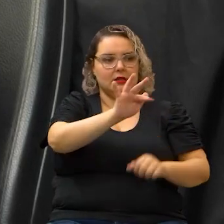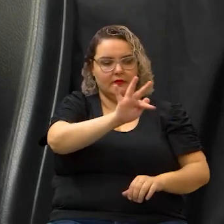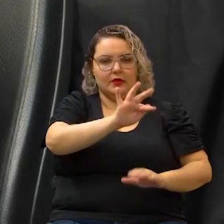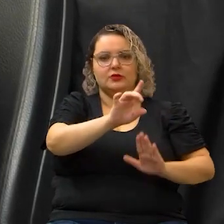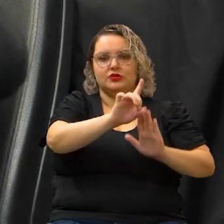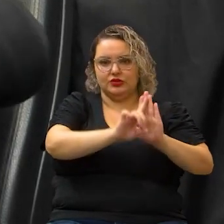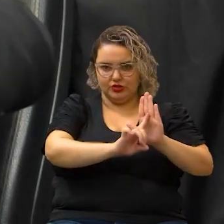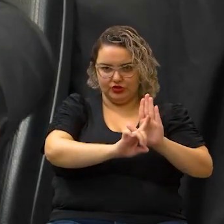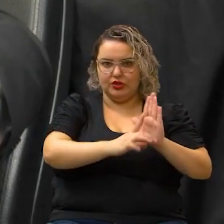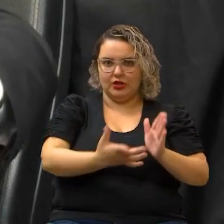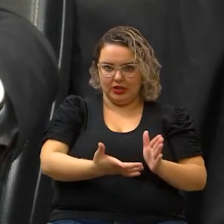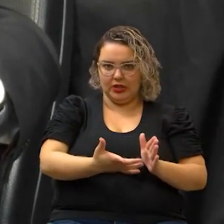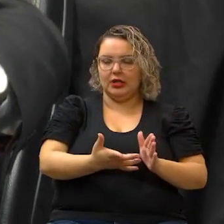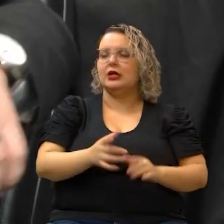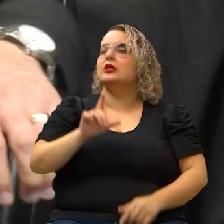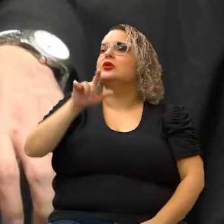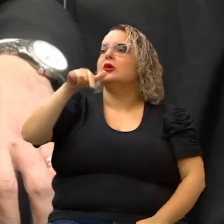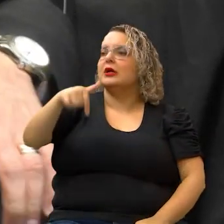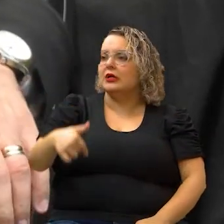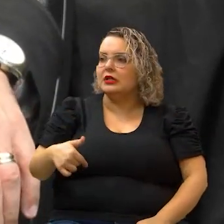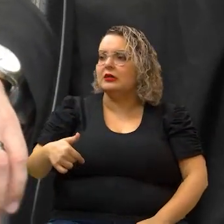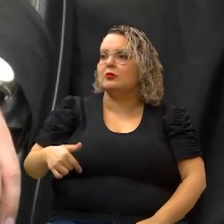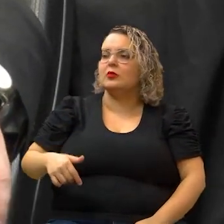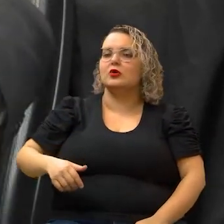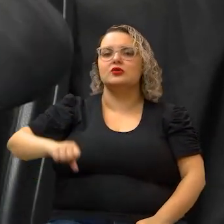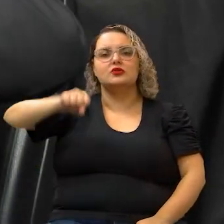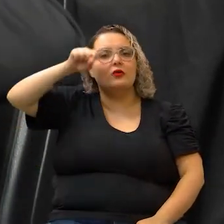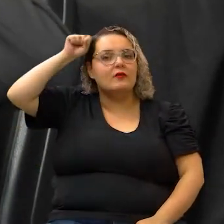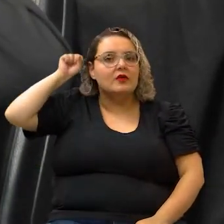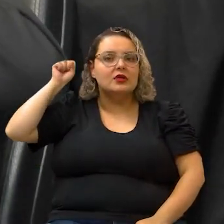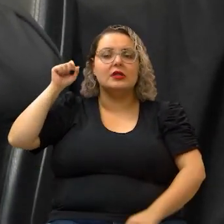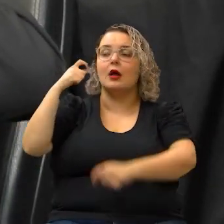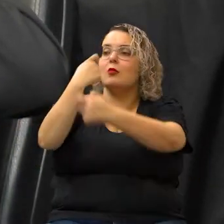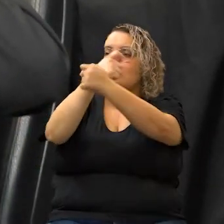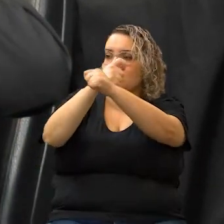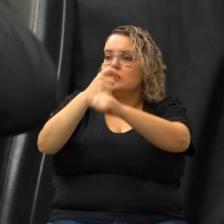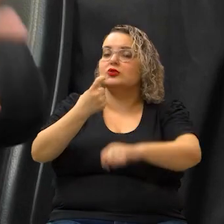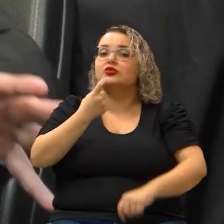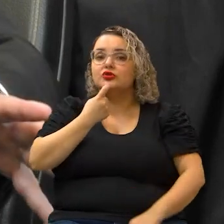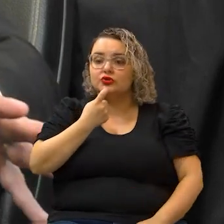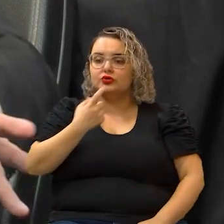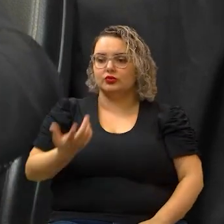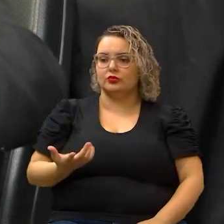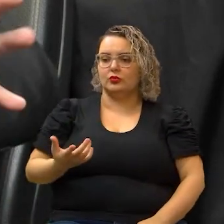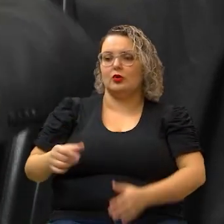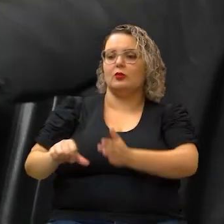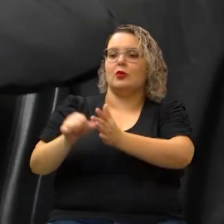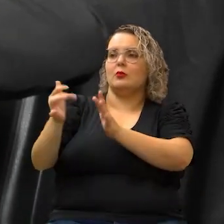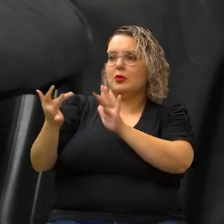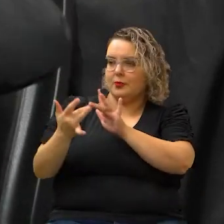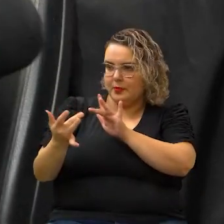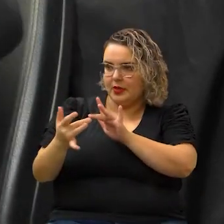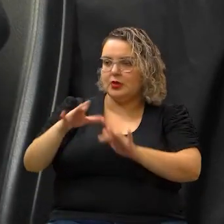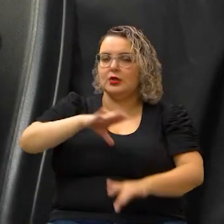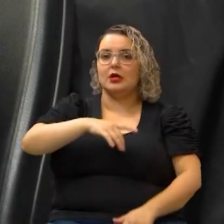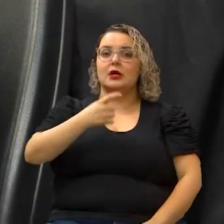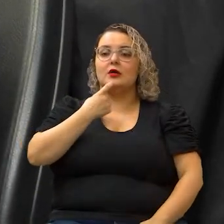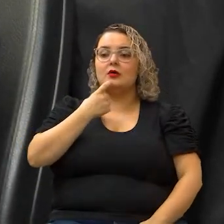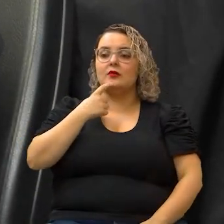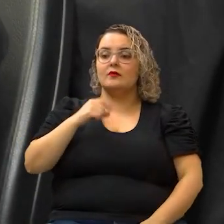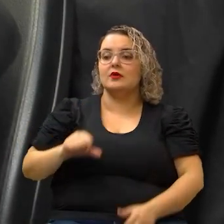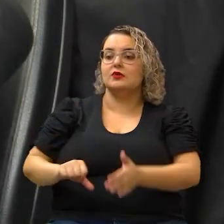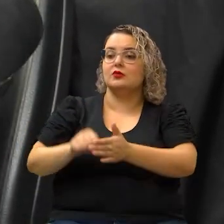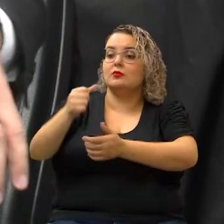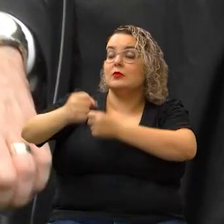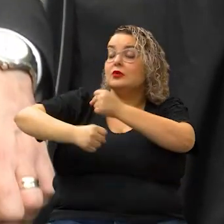só, e prestei vestibular aqui na PUC de Campinas. Sim. Aí foi o meu primeiro contato em Campinas. Eu fiz o primeiro